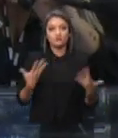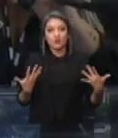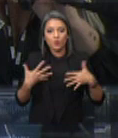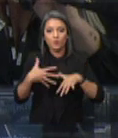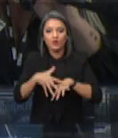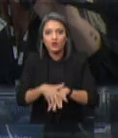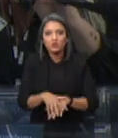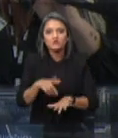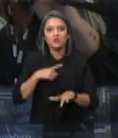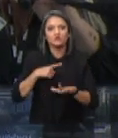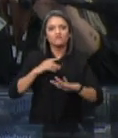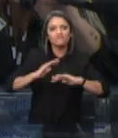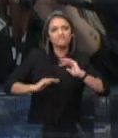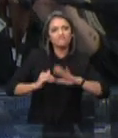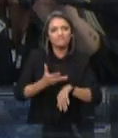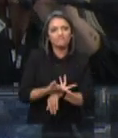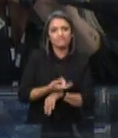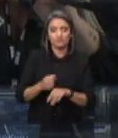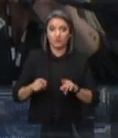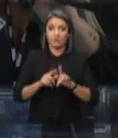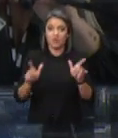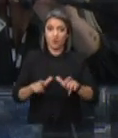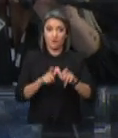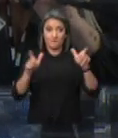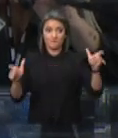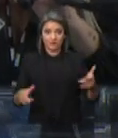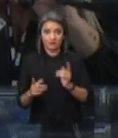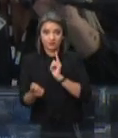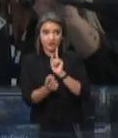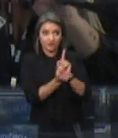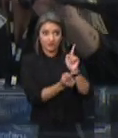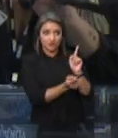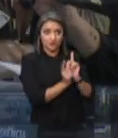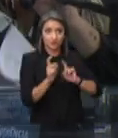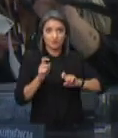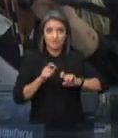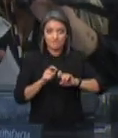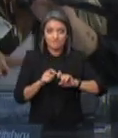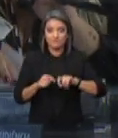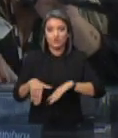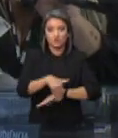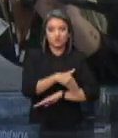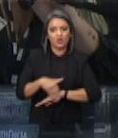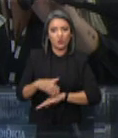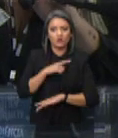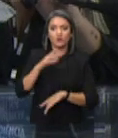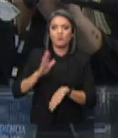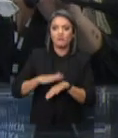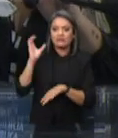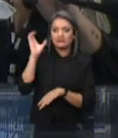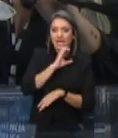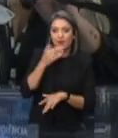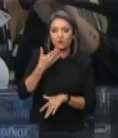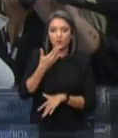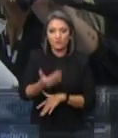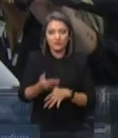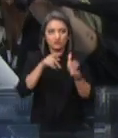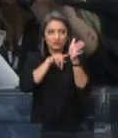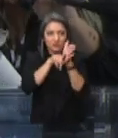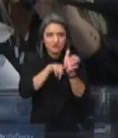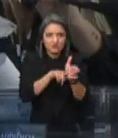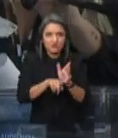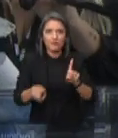especializada ampliando os consultórios na rua e garantindo a celeridade para os pedidos de exames e